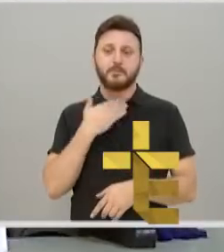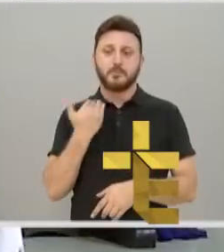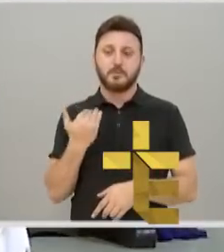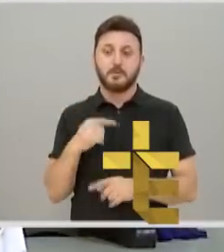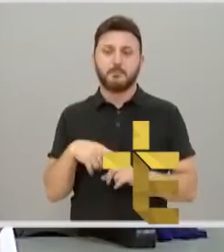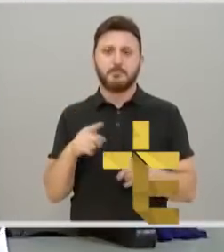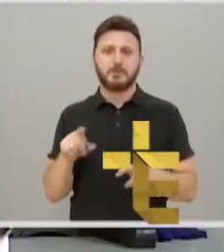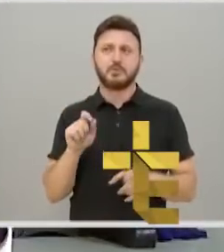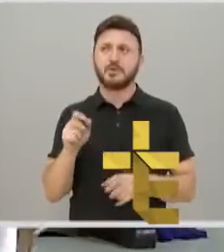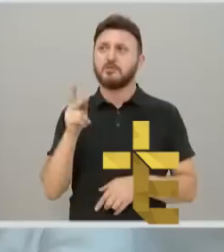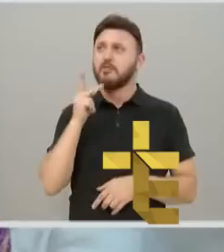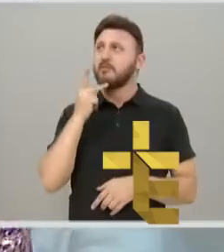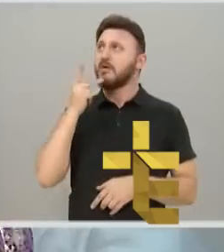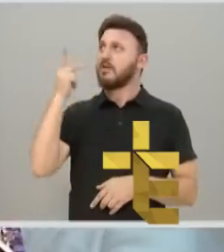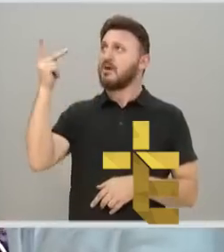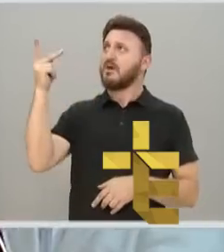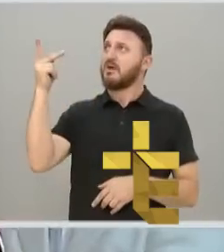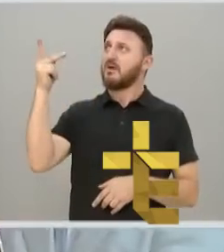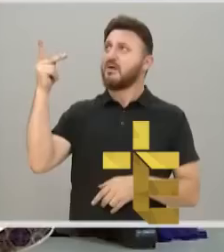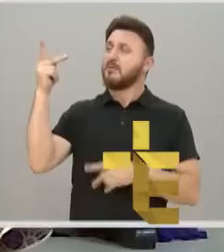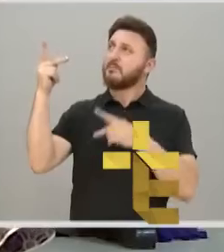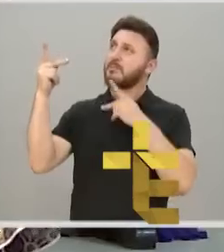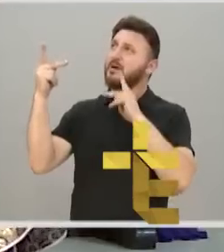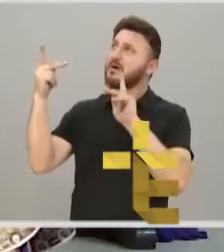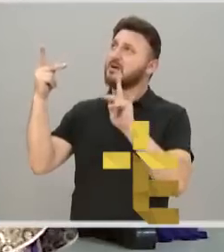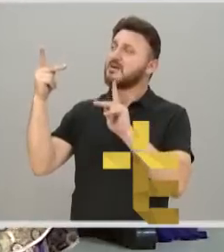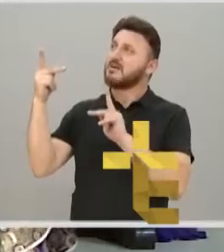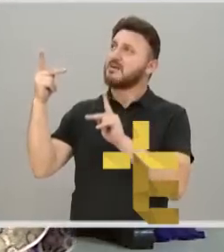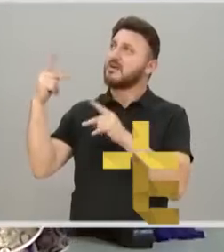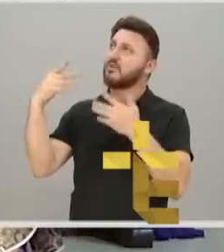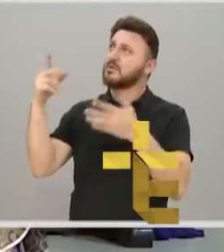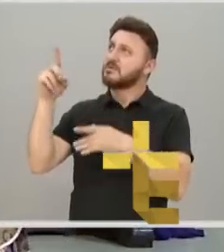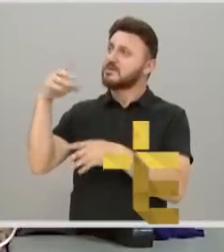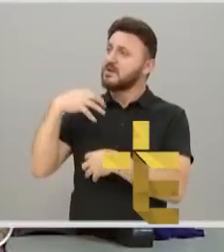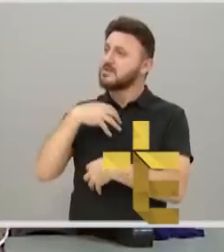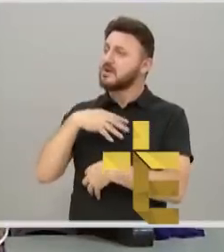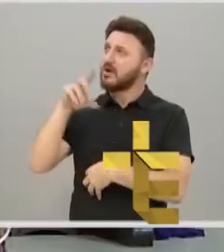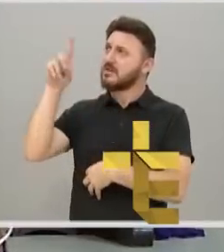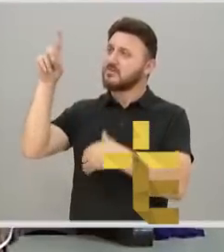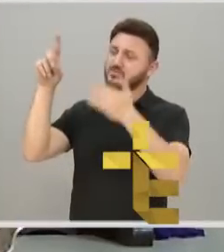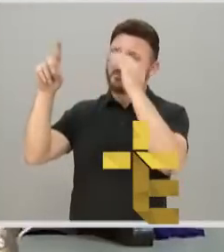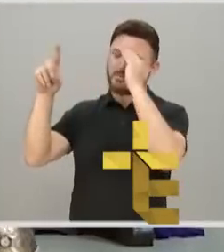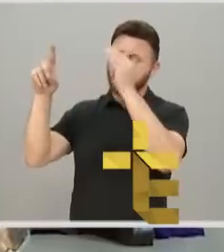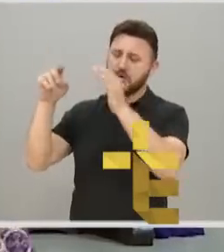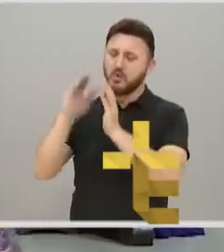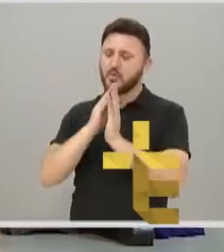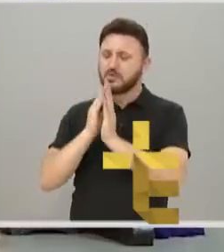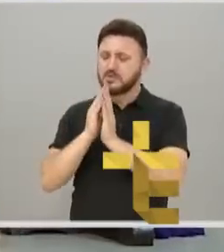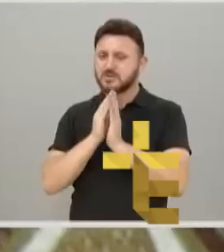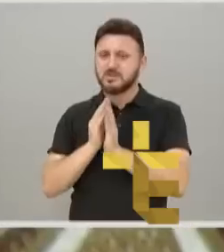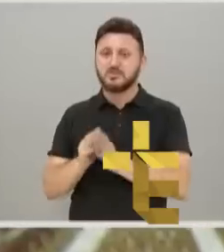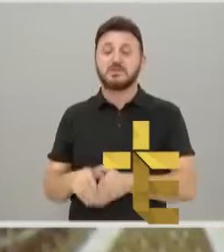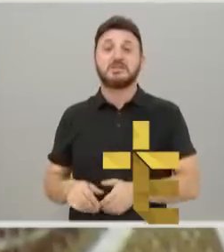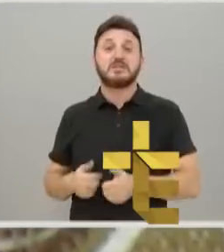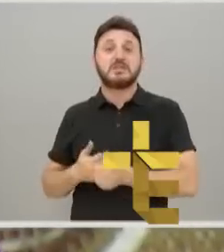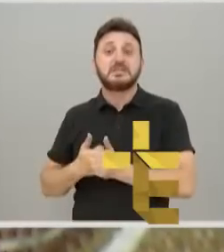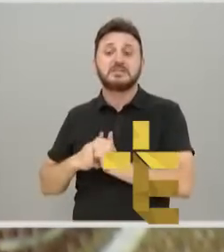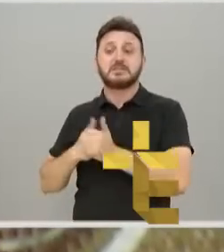Mas o que vou dizer? Ele está em oração, Pai. Quando ele diz isso, imediatamente ele vem em oração. Então,